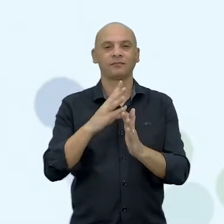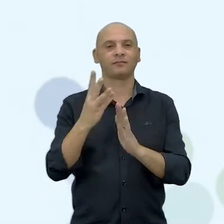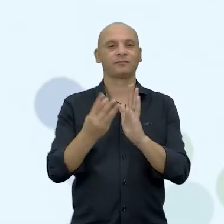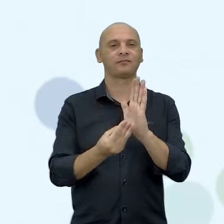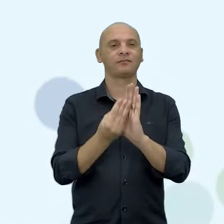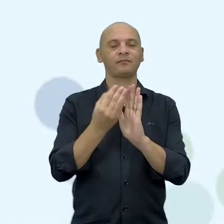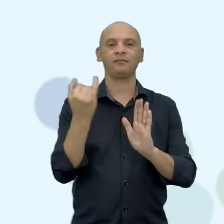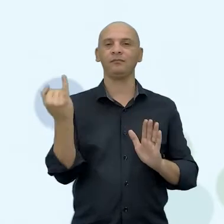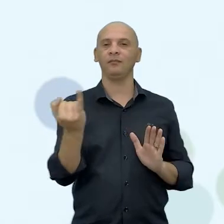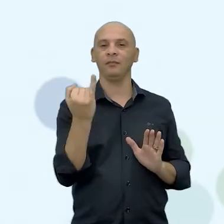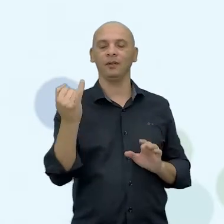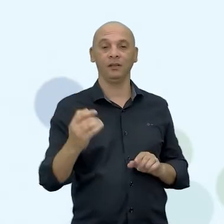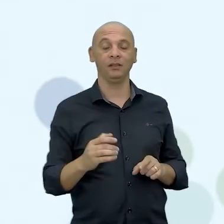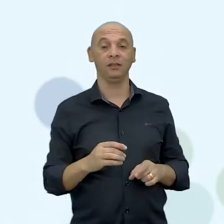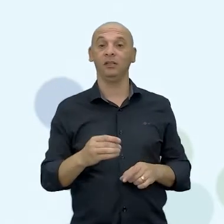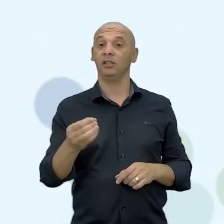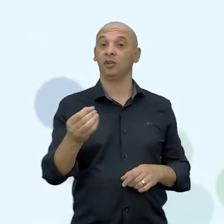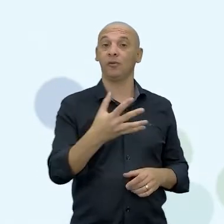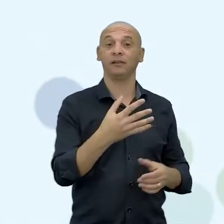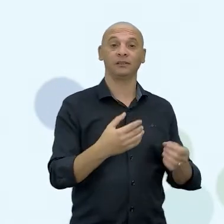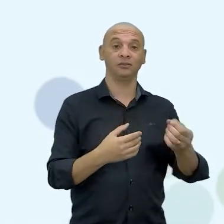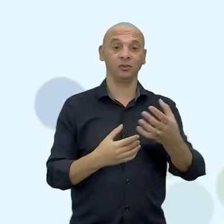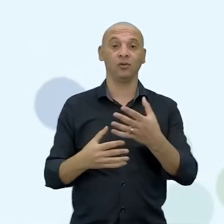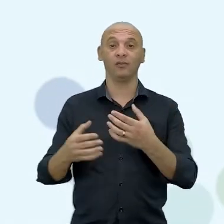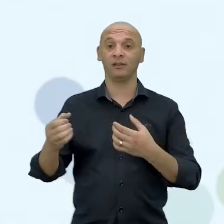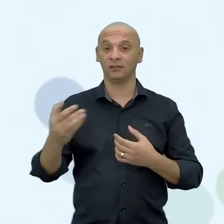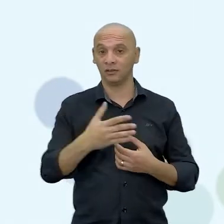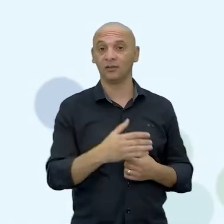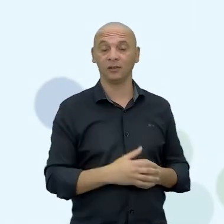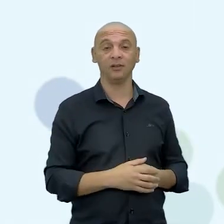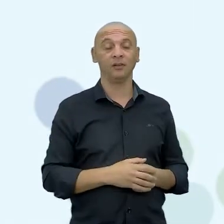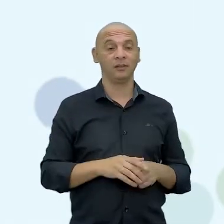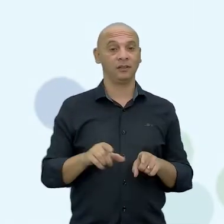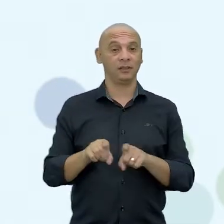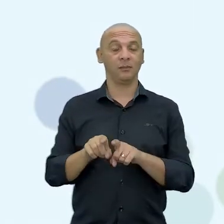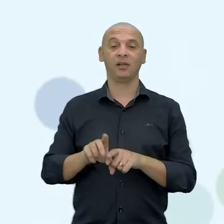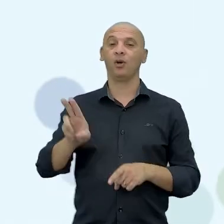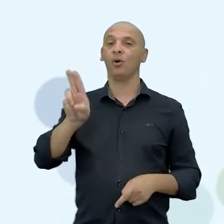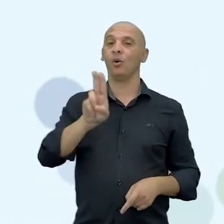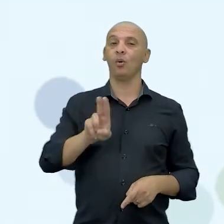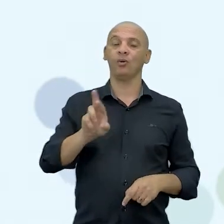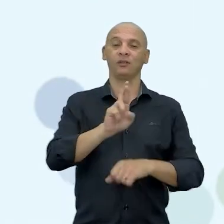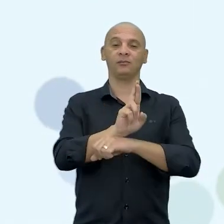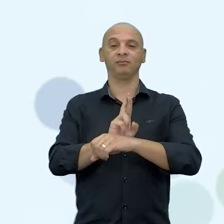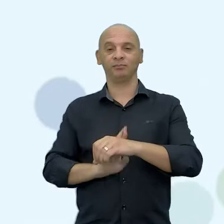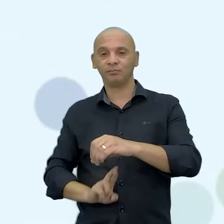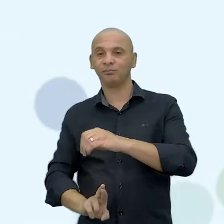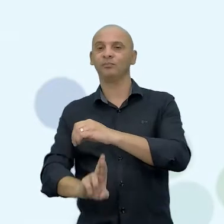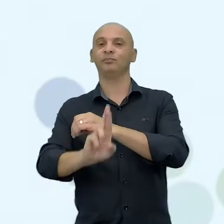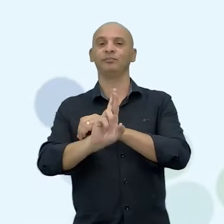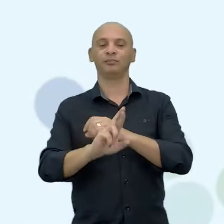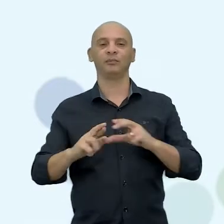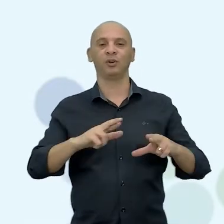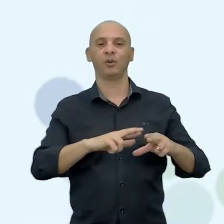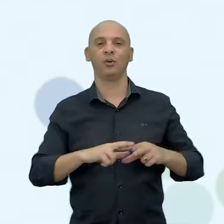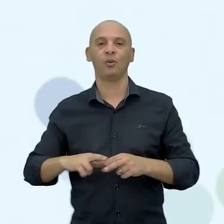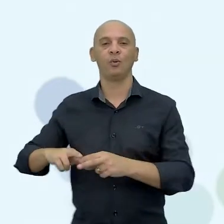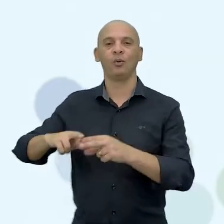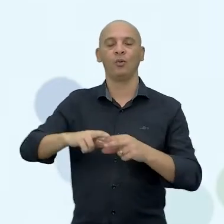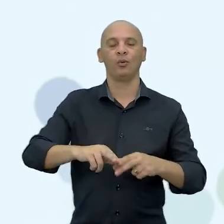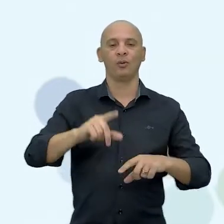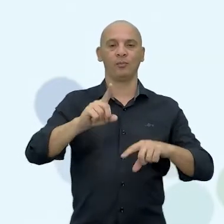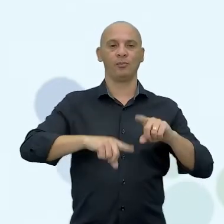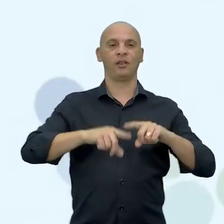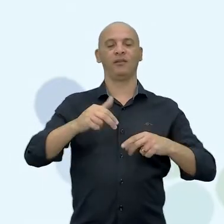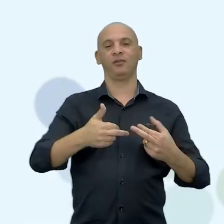sustentabilidade, investir em inovação e recusar, reduzir e reutilizar e reciclar materiais antes